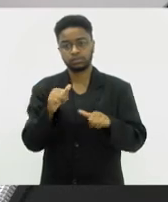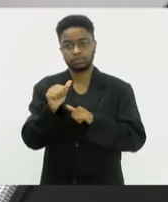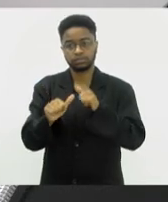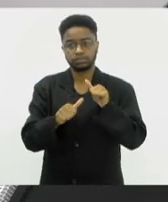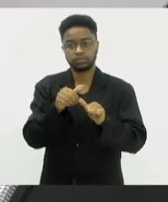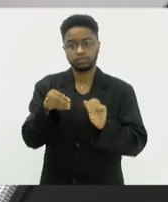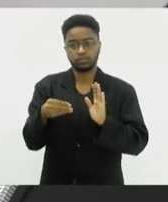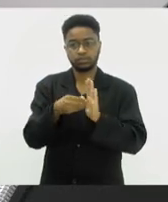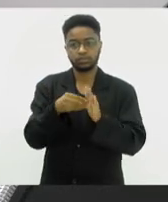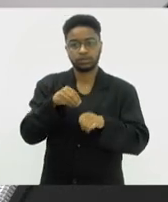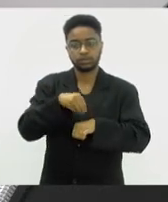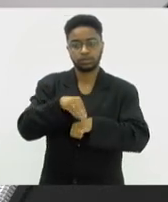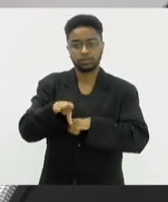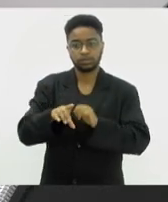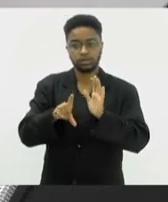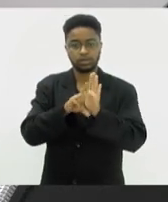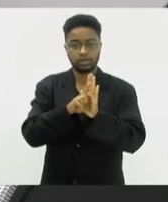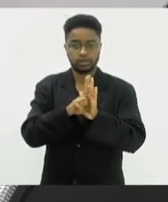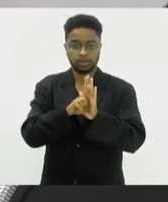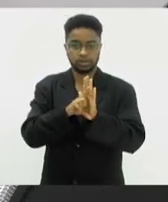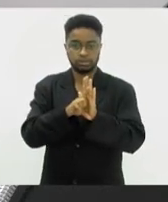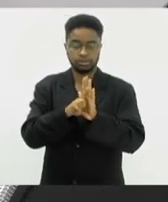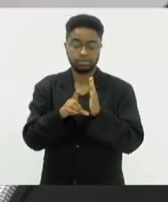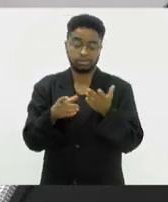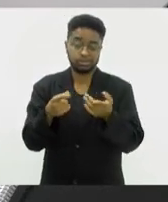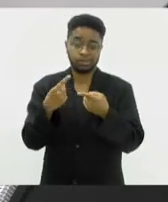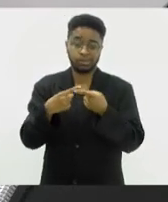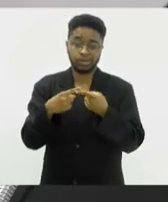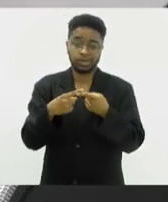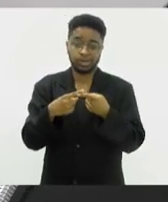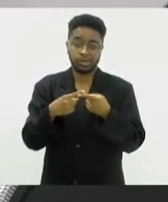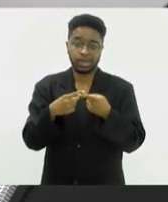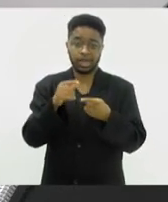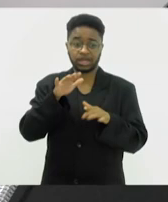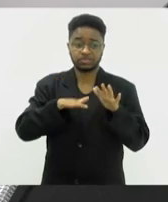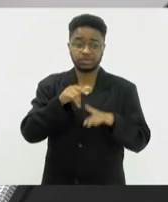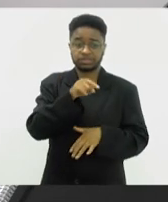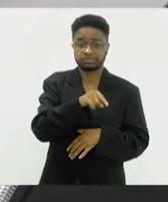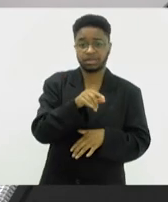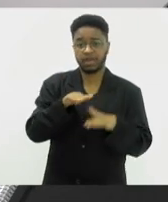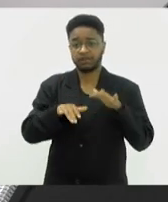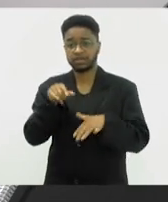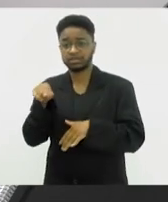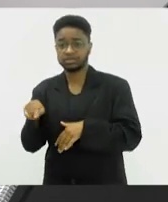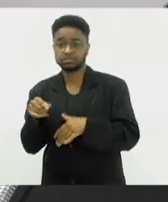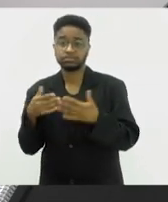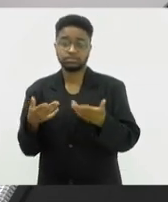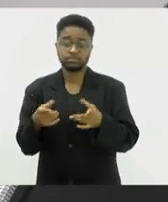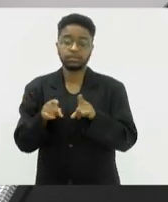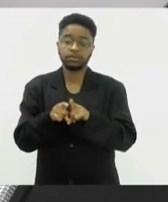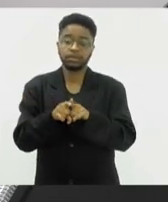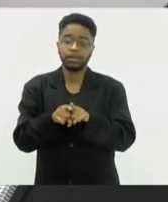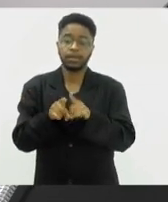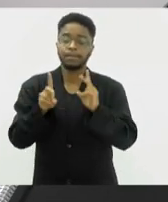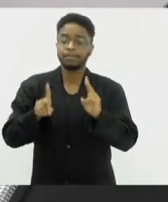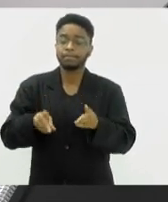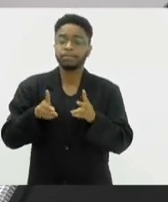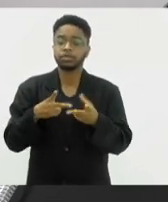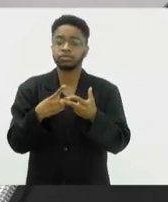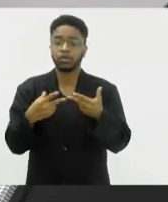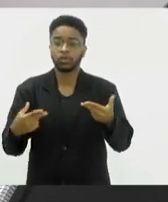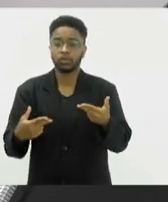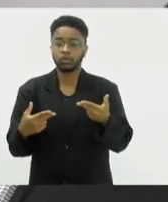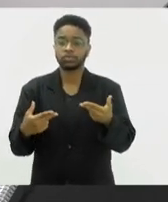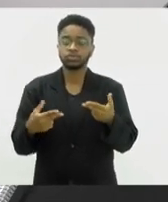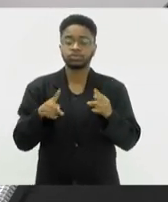transformação e indicação legislativa, que ora é uma coisa, ora é outra. E a mesma coisa, né, diz respeito